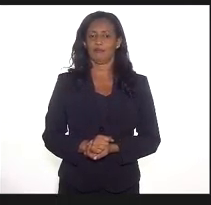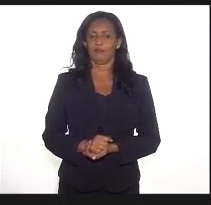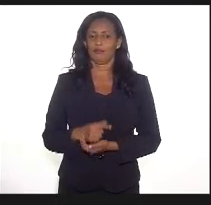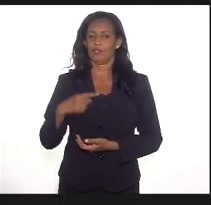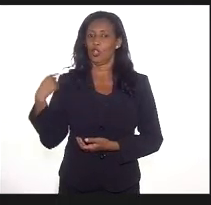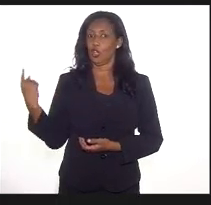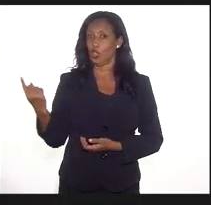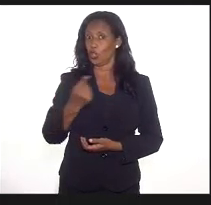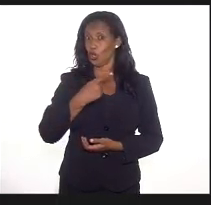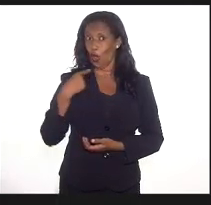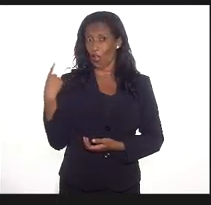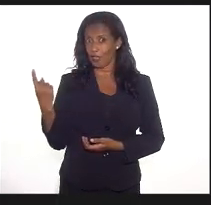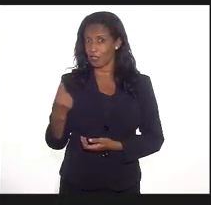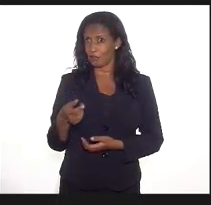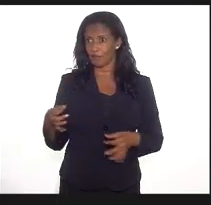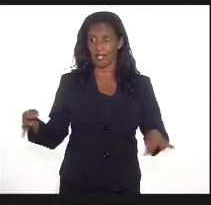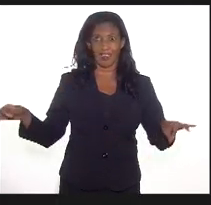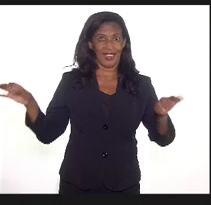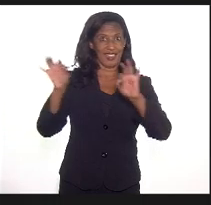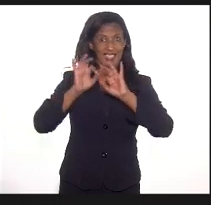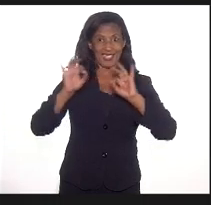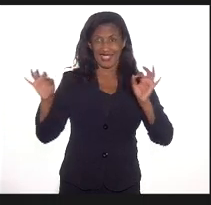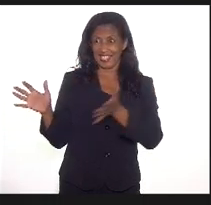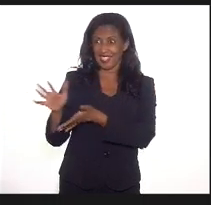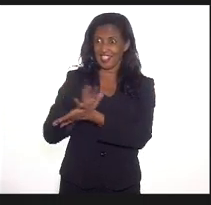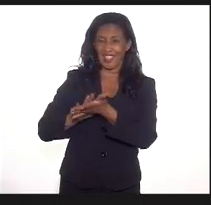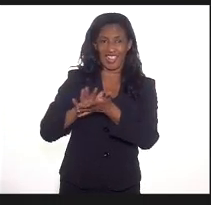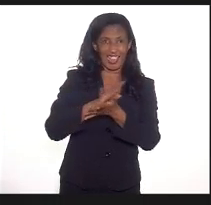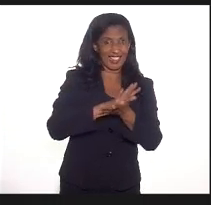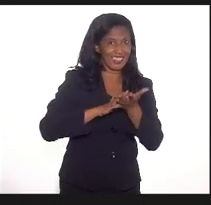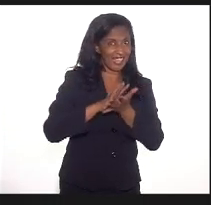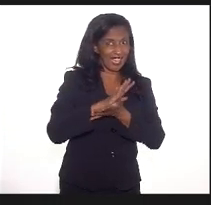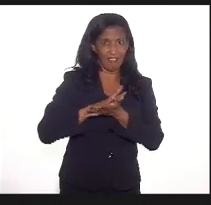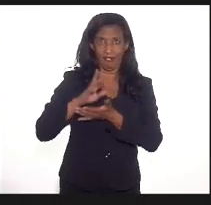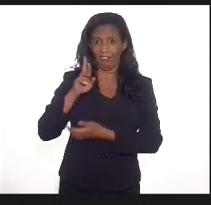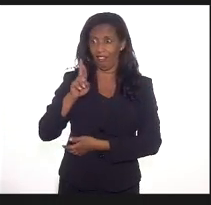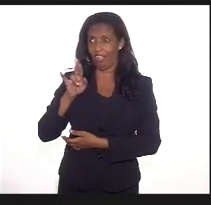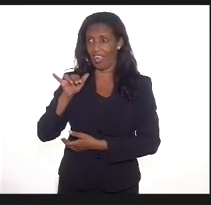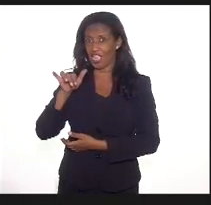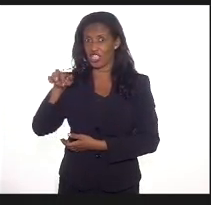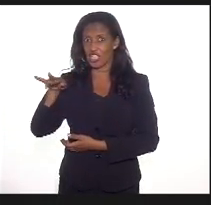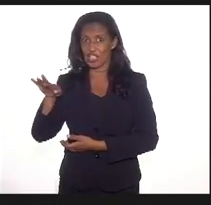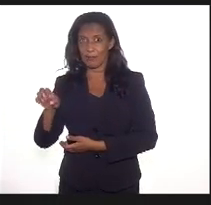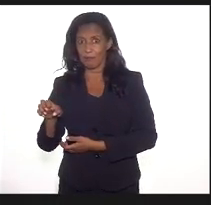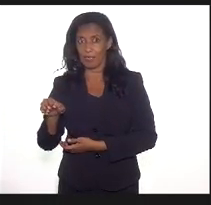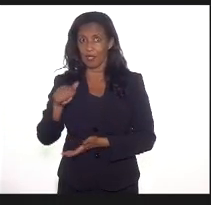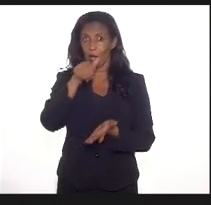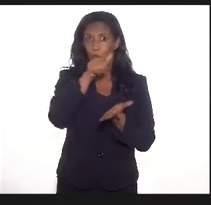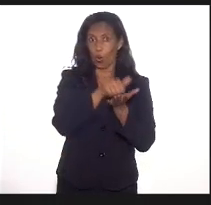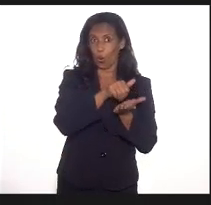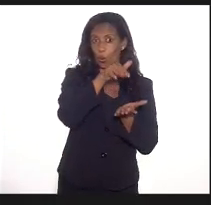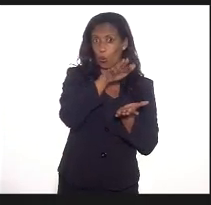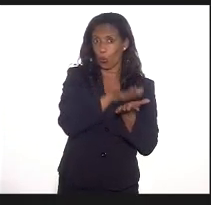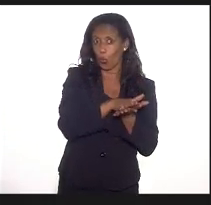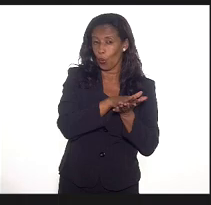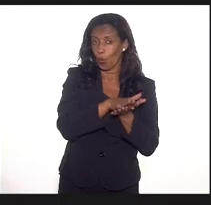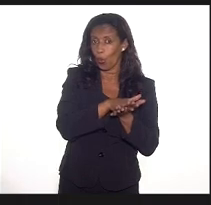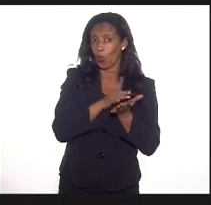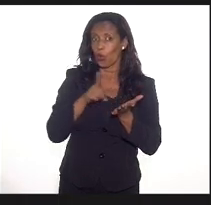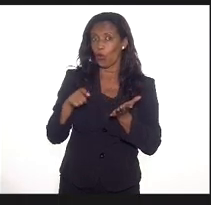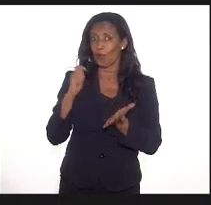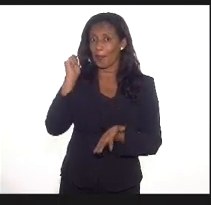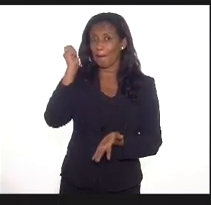em nenhum regime. E, por via de consequência, teremos que começar a pagar o serviço da